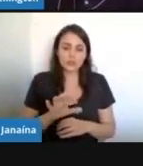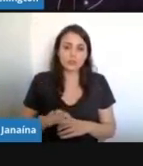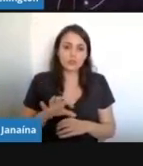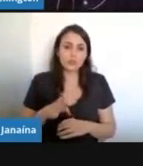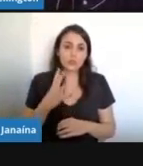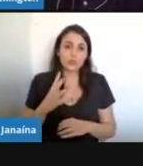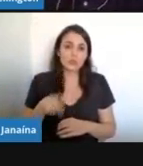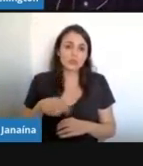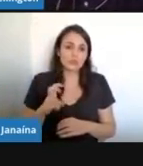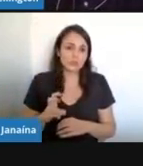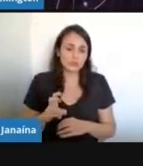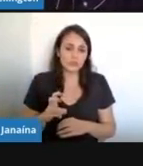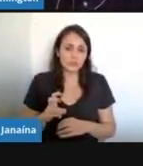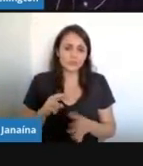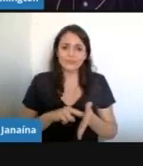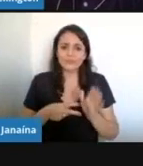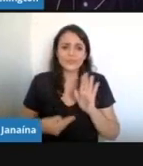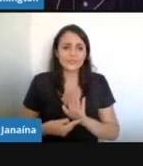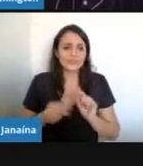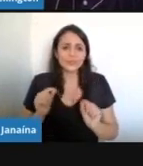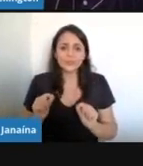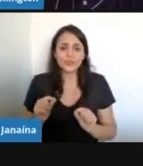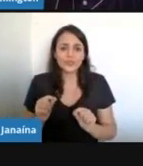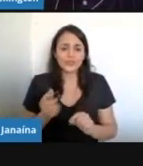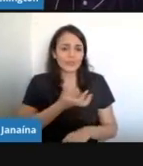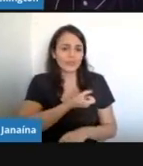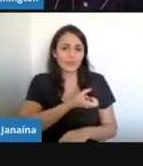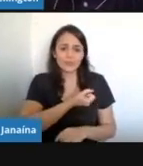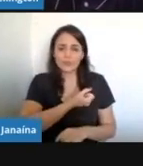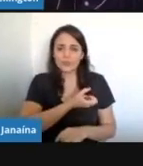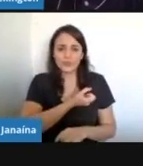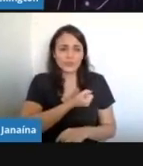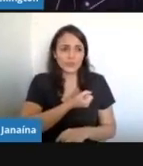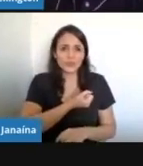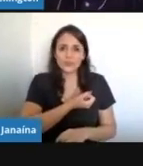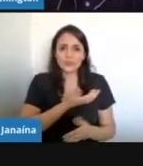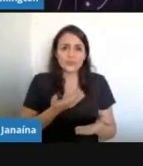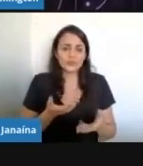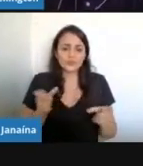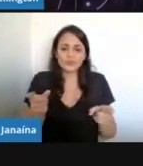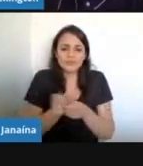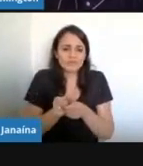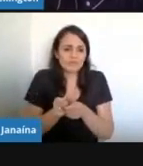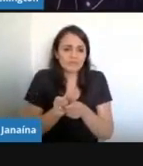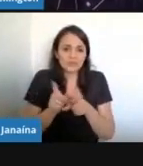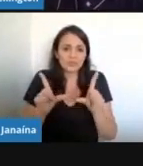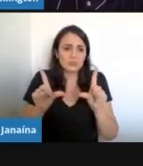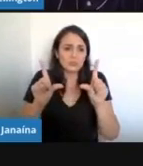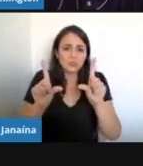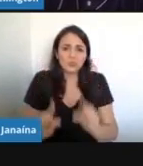Sul, de 4,5. Ou seja, é um número assim, muito baixo, né,